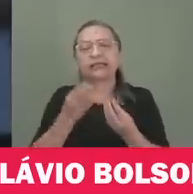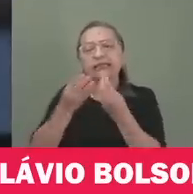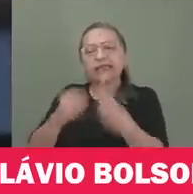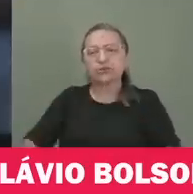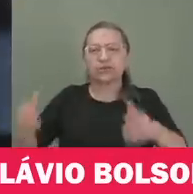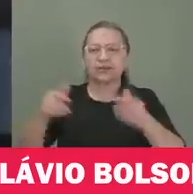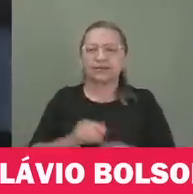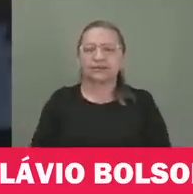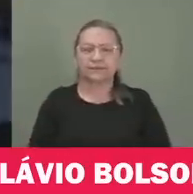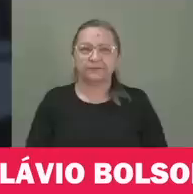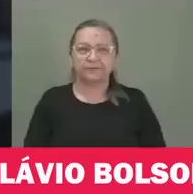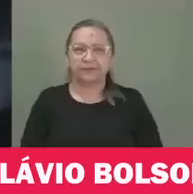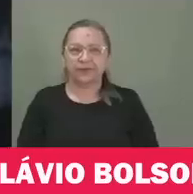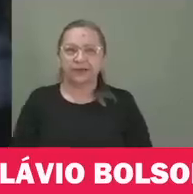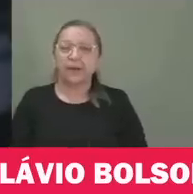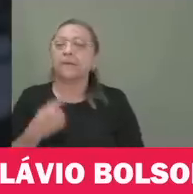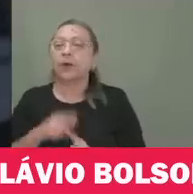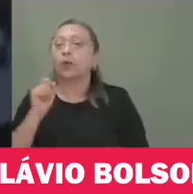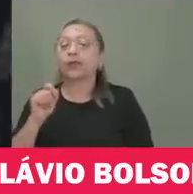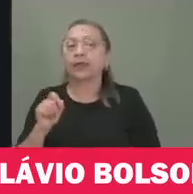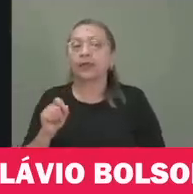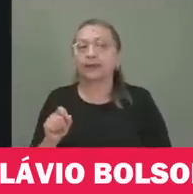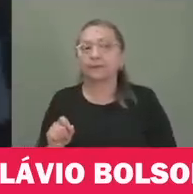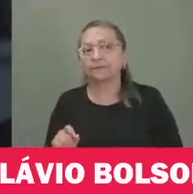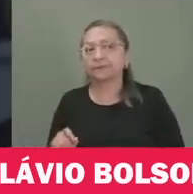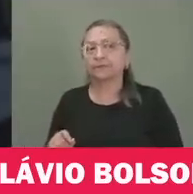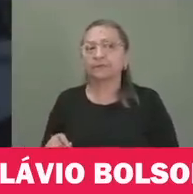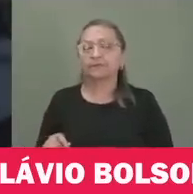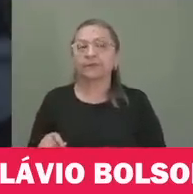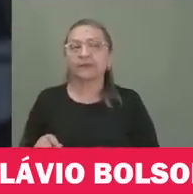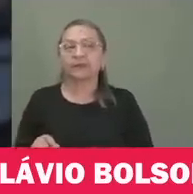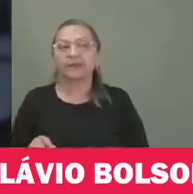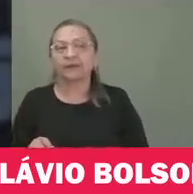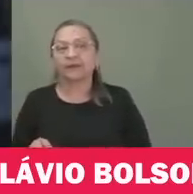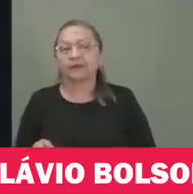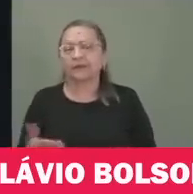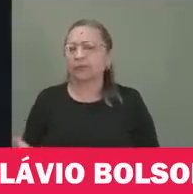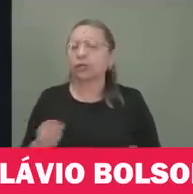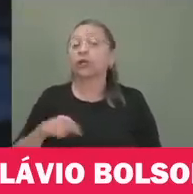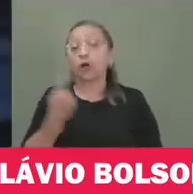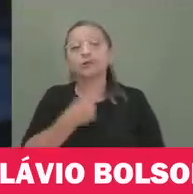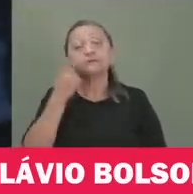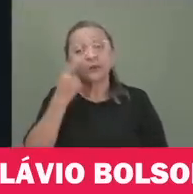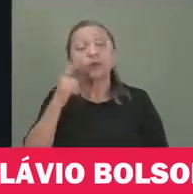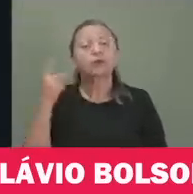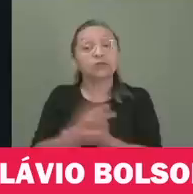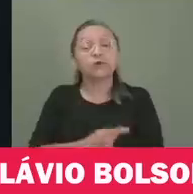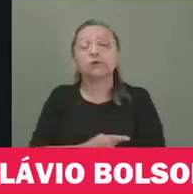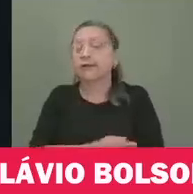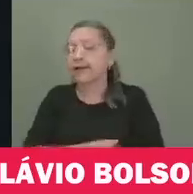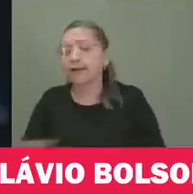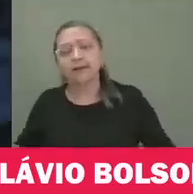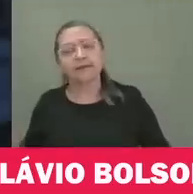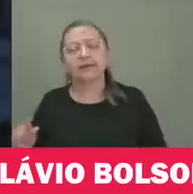democracia, porque o que nós vimos foi um grande estelionato eleitoral. O Lula